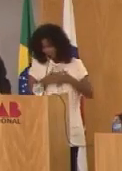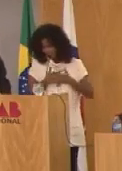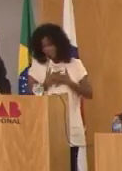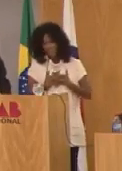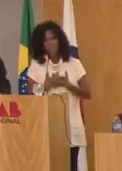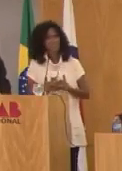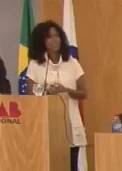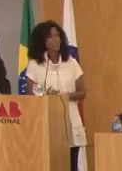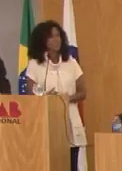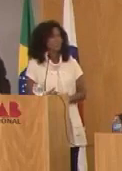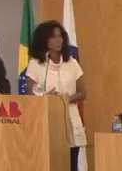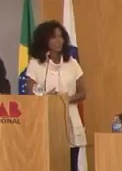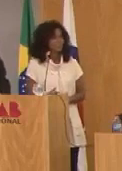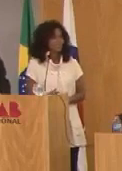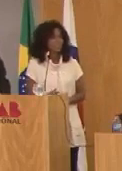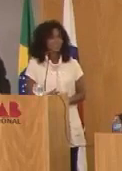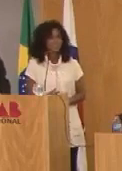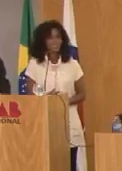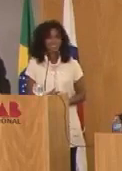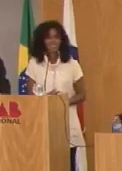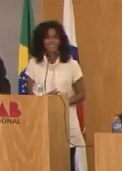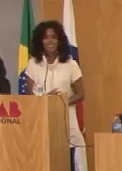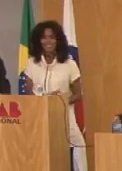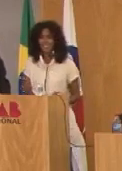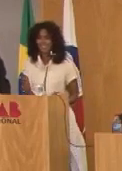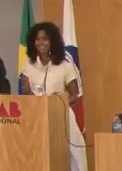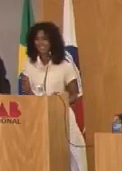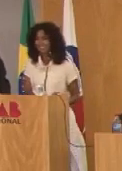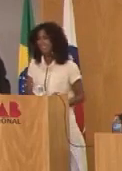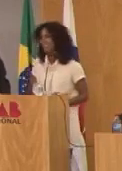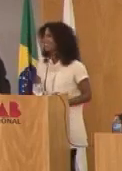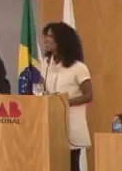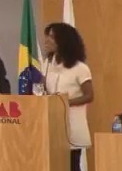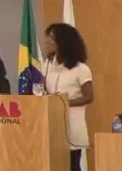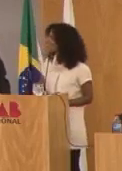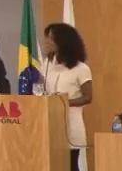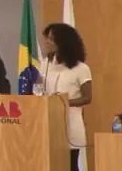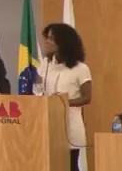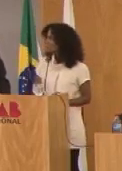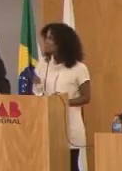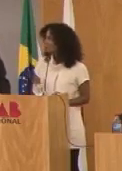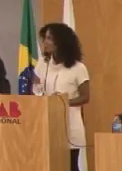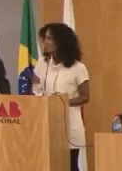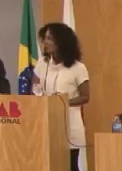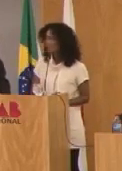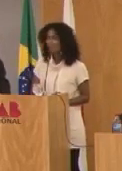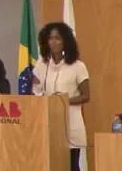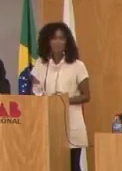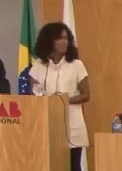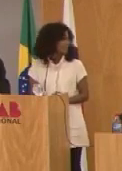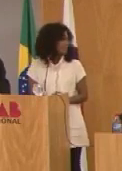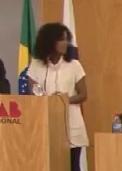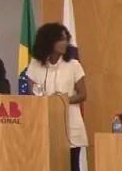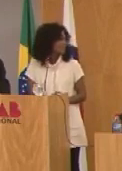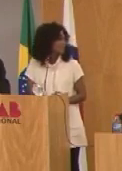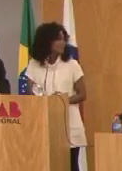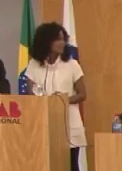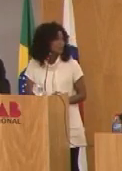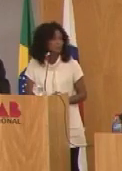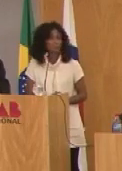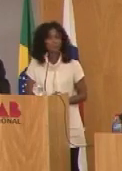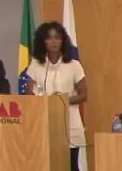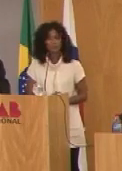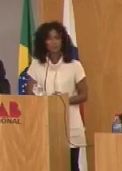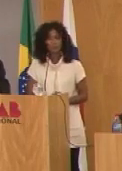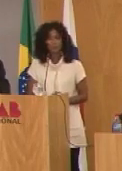E para encerrar com chave de ouro este painel de diálogo, vai falar em nome do Conselho Nacional